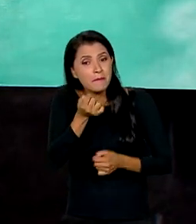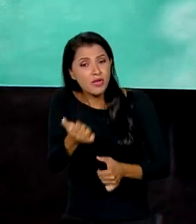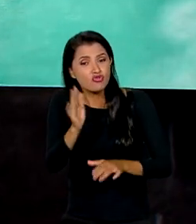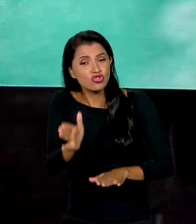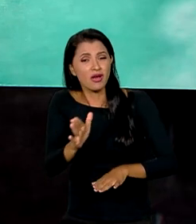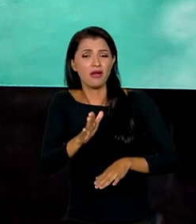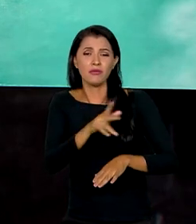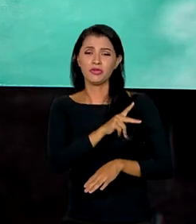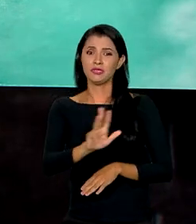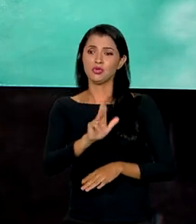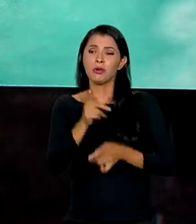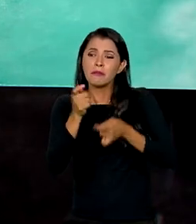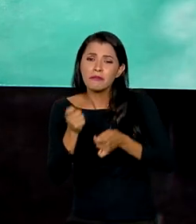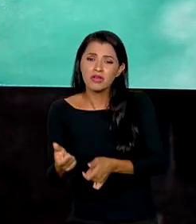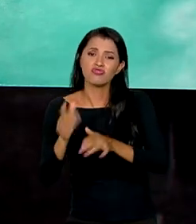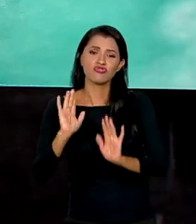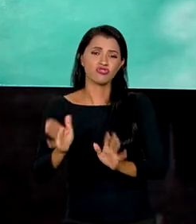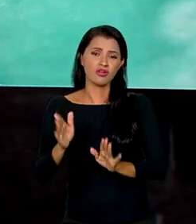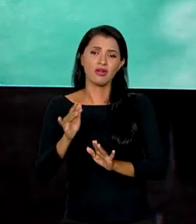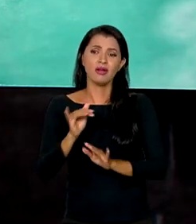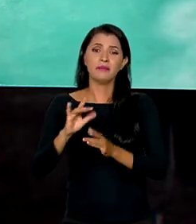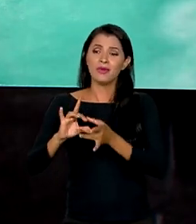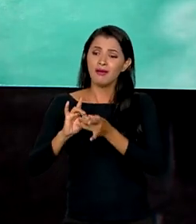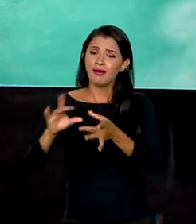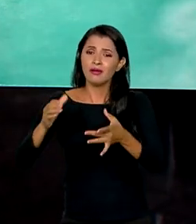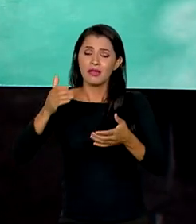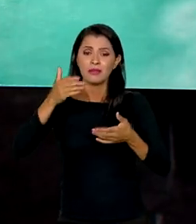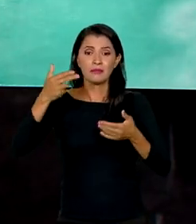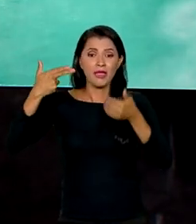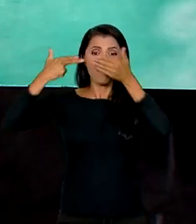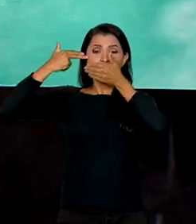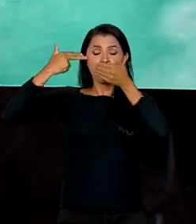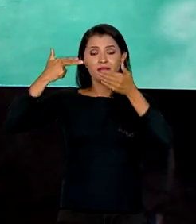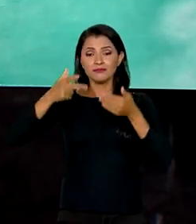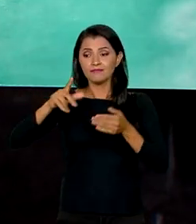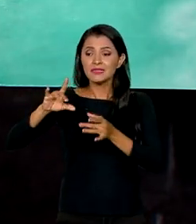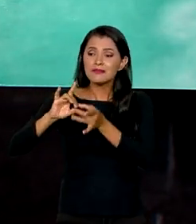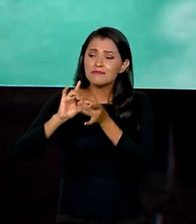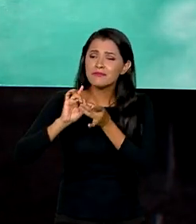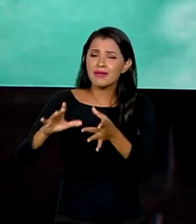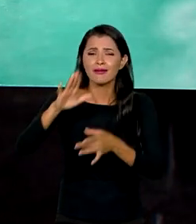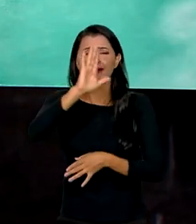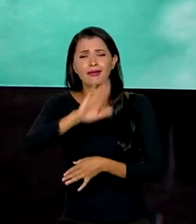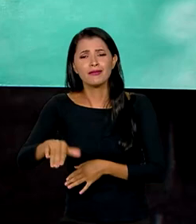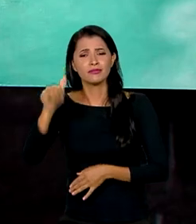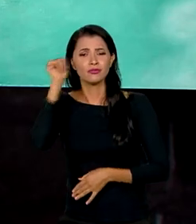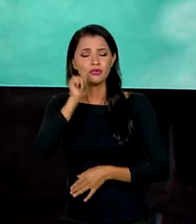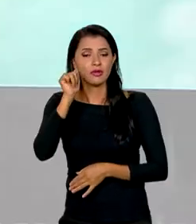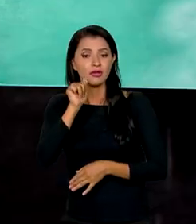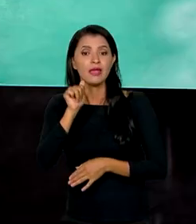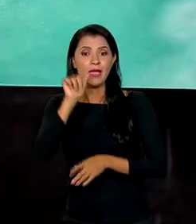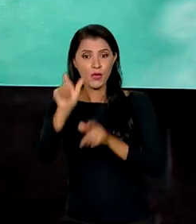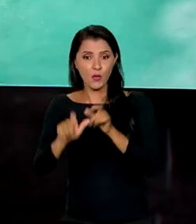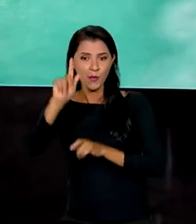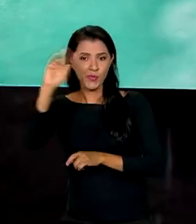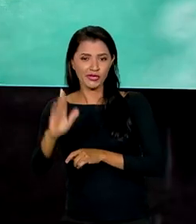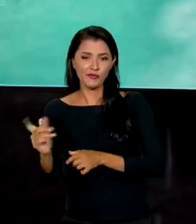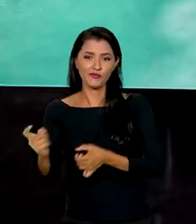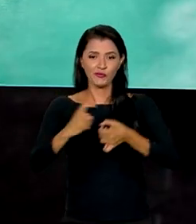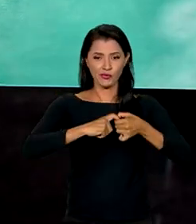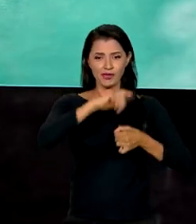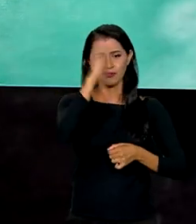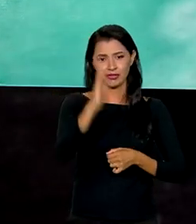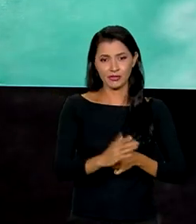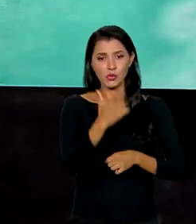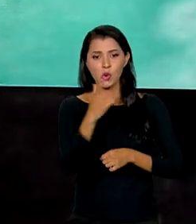já fez internacionalmente da liberação dos reféns, sobretudo crianças e mulheres, e de repatriação dos brasileiros. Outros países da